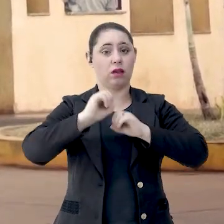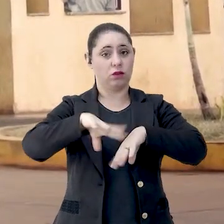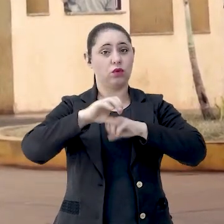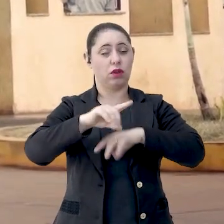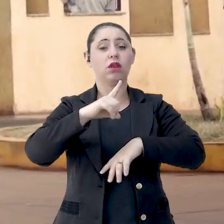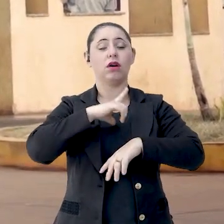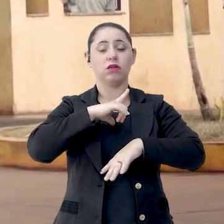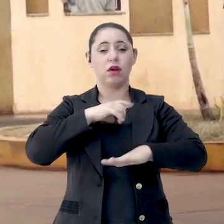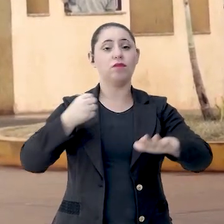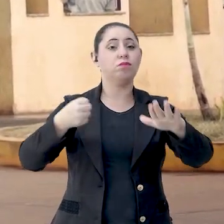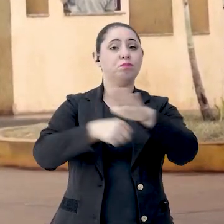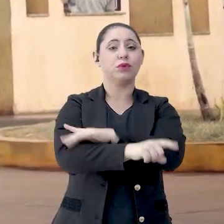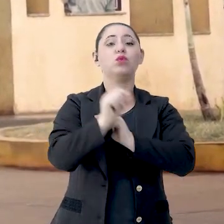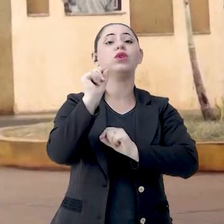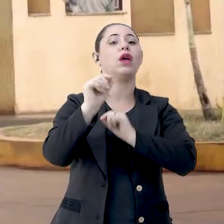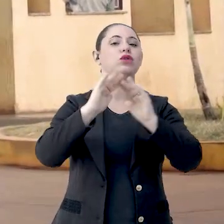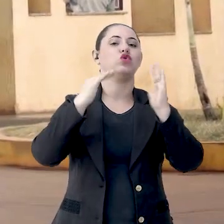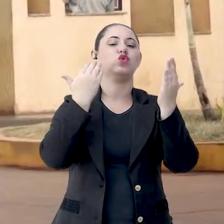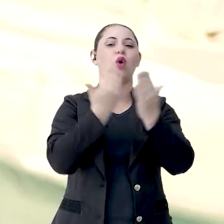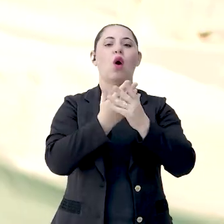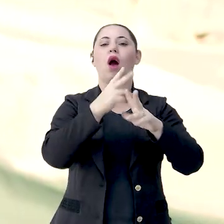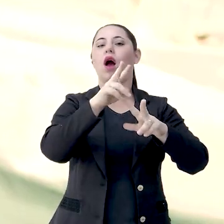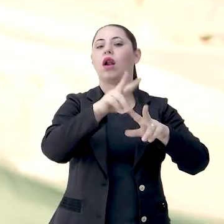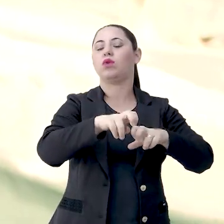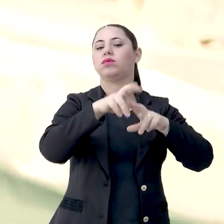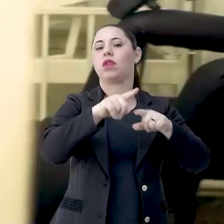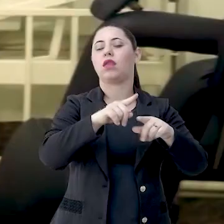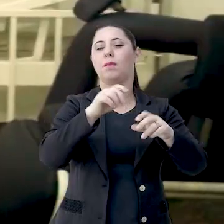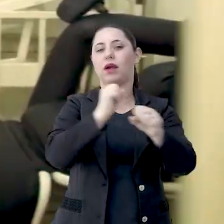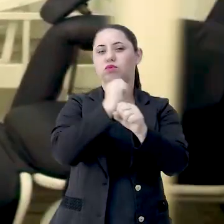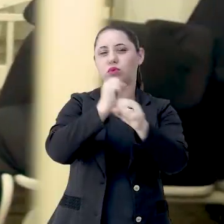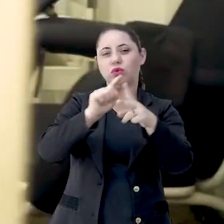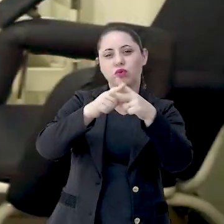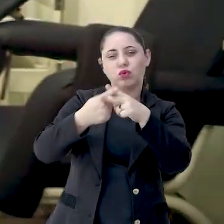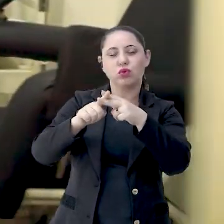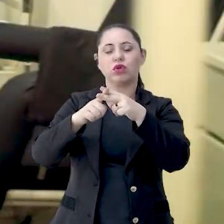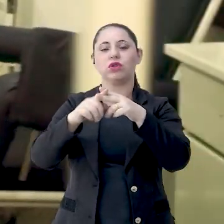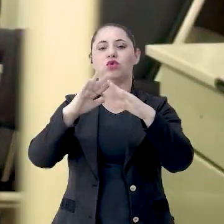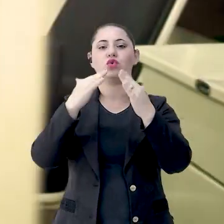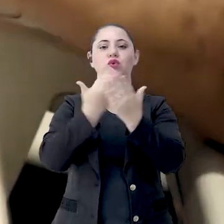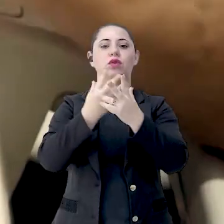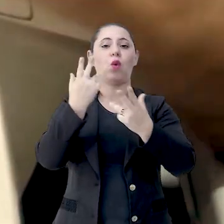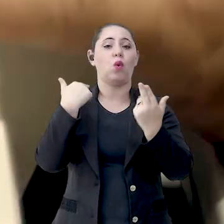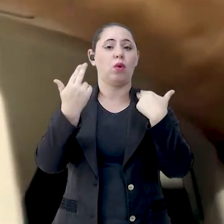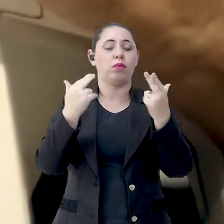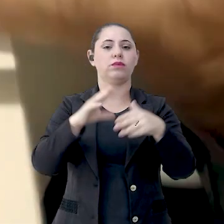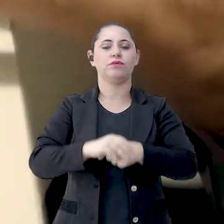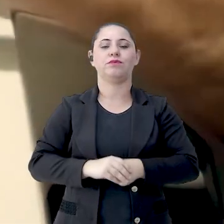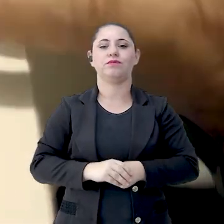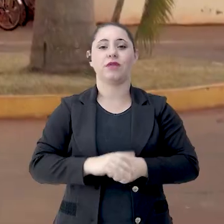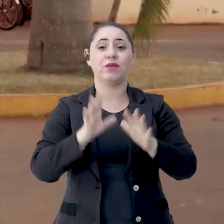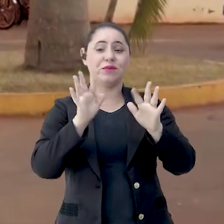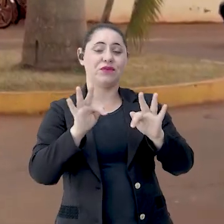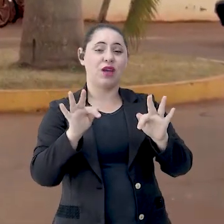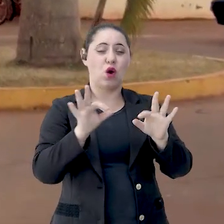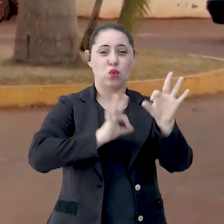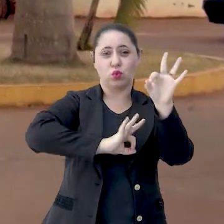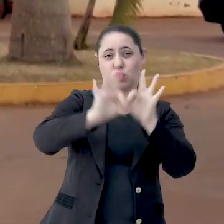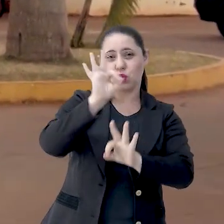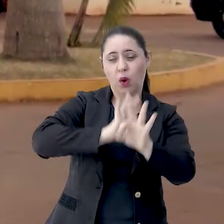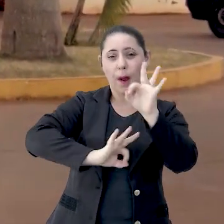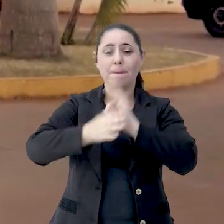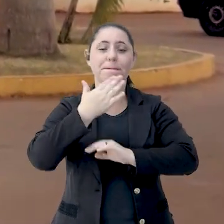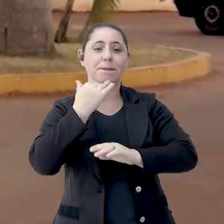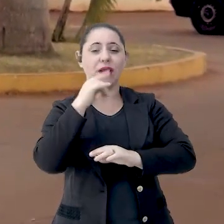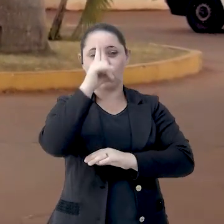do Hospital Municipal Francisco Ortega, que ampliou a sua capacidade de atendimento à população local,